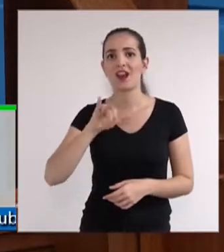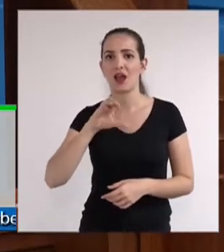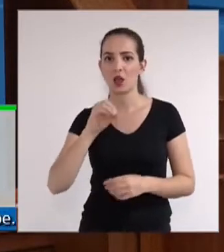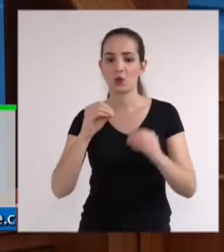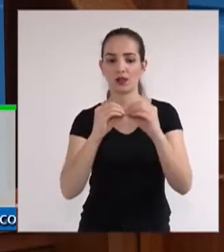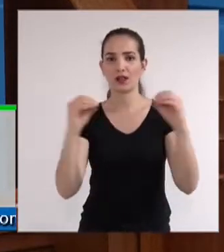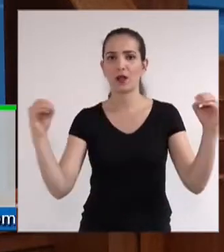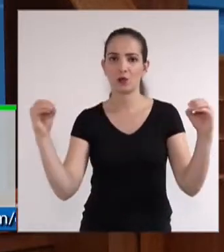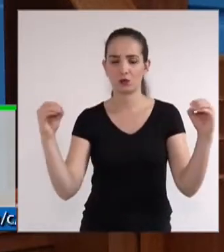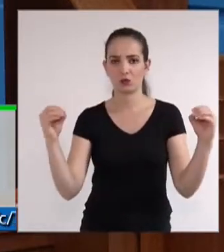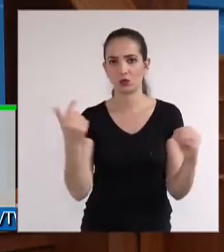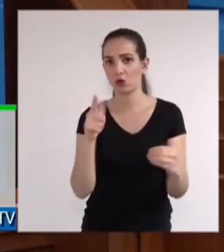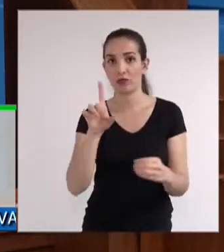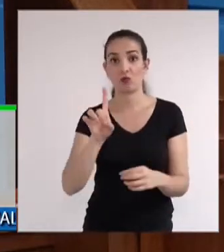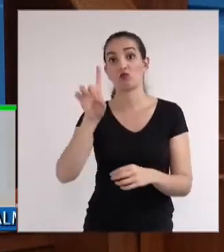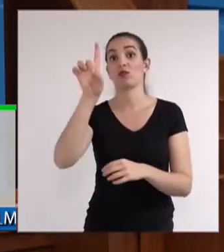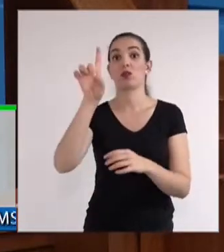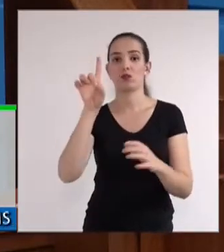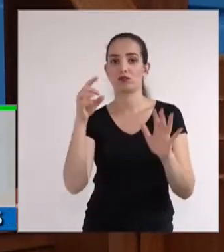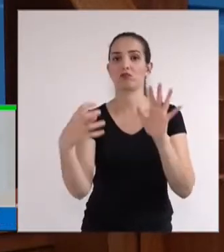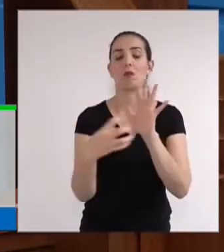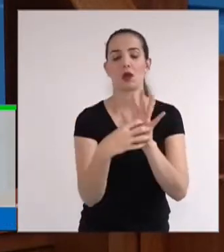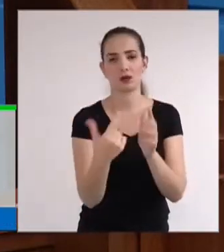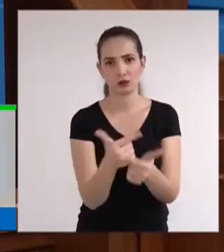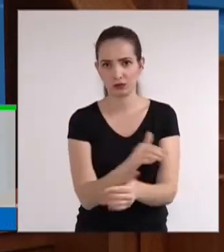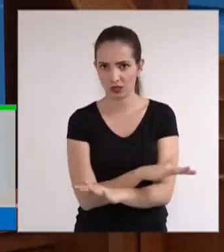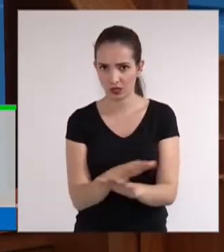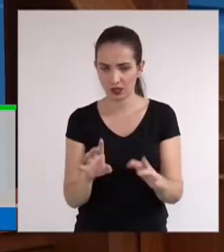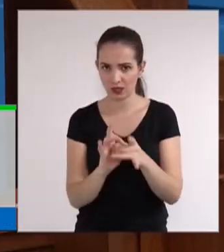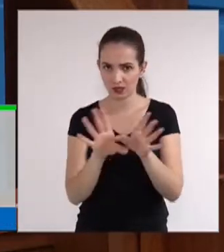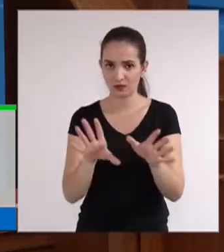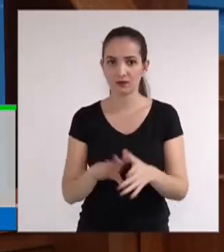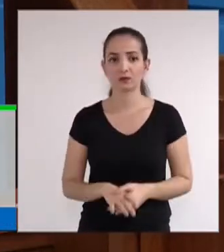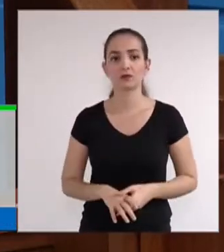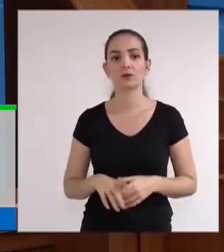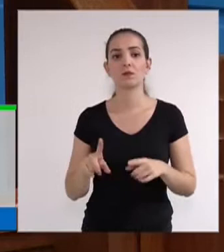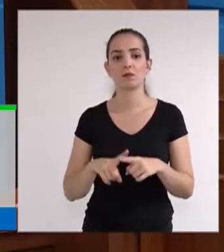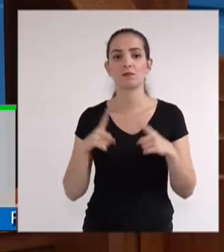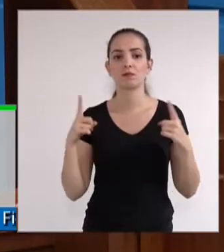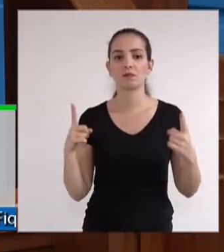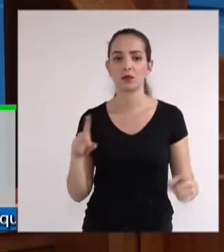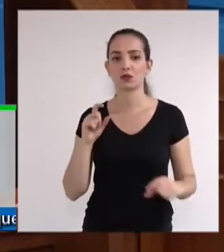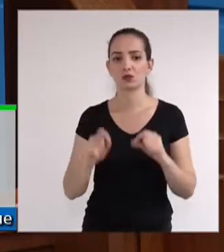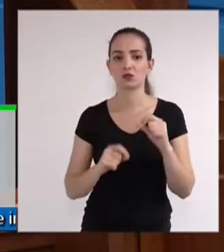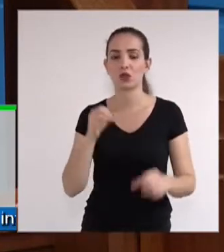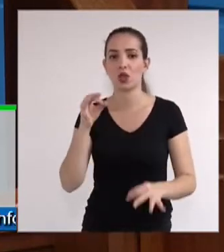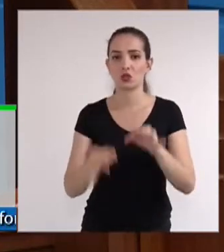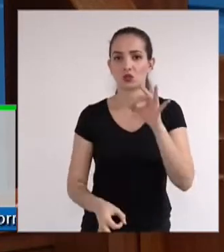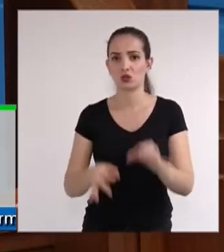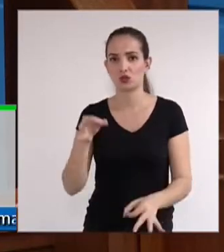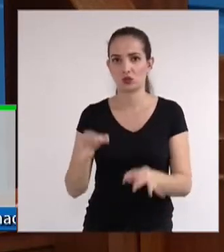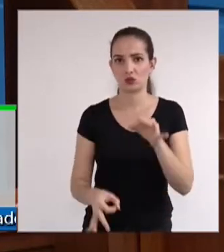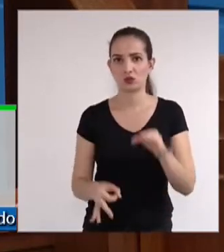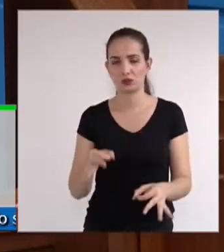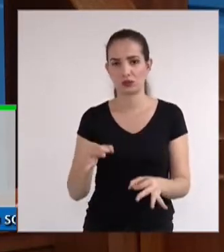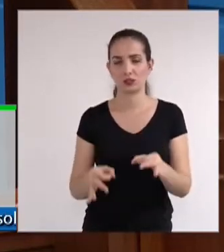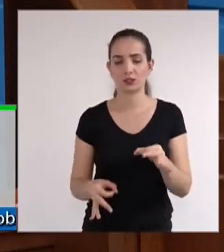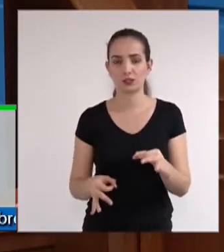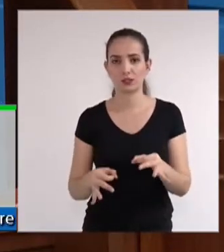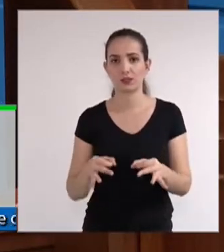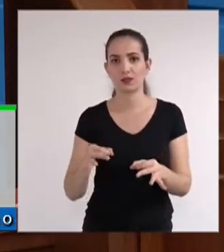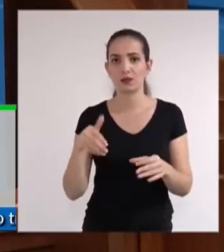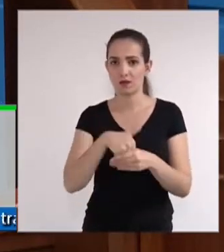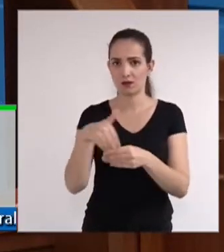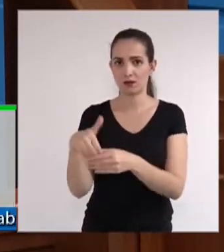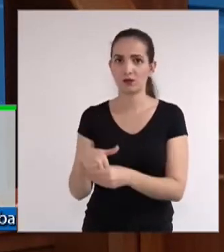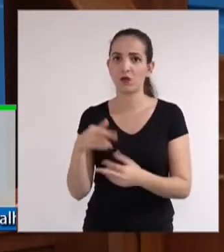Reflitam sobre isso. A relação dos senhores com a Justiça Eleitoral é uma relação de fé. Porque, como o apóstolo Paulo